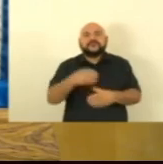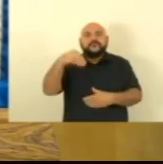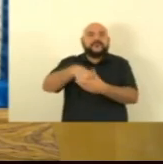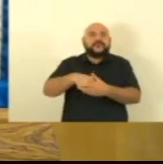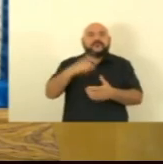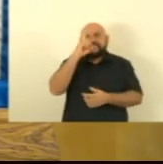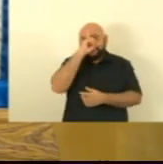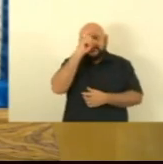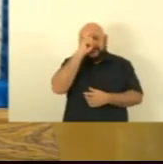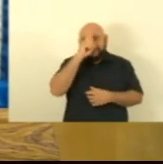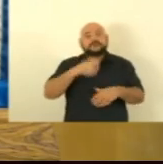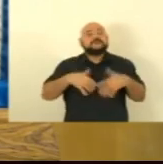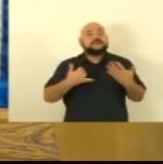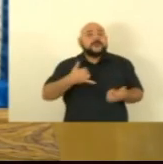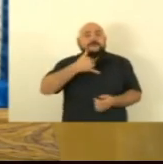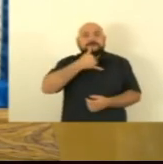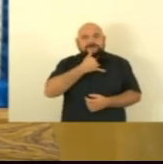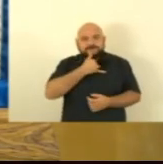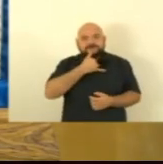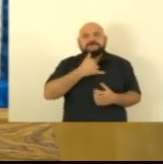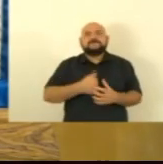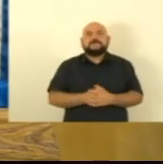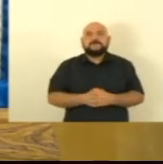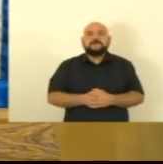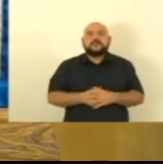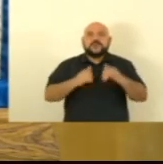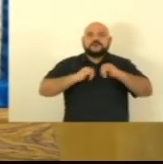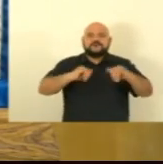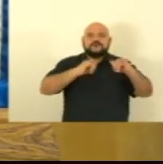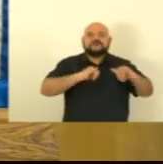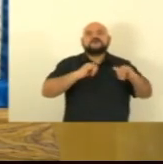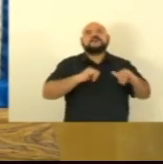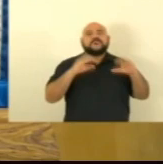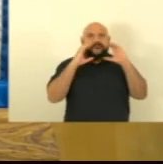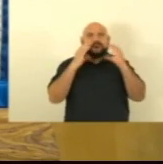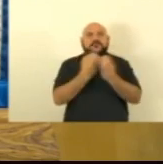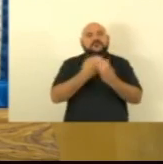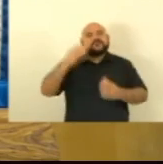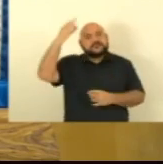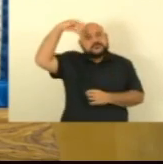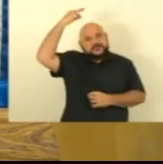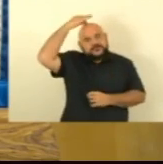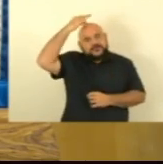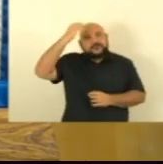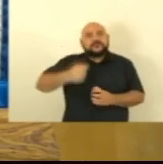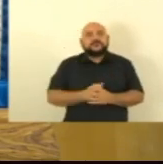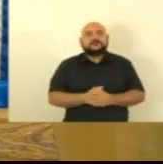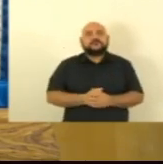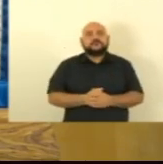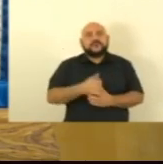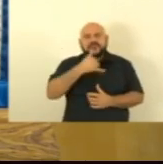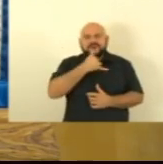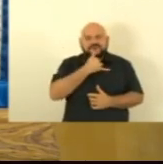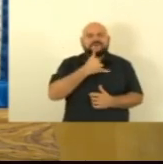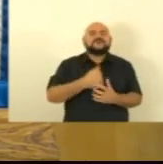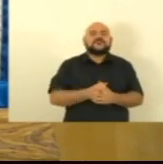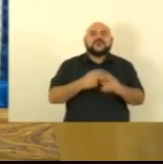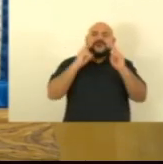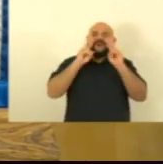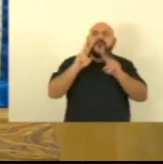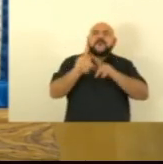É muito triste, senhor presidente, senhores e senhoras deputados, comunidade capixaba, de ver a comunidade da região do Caparol